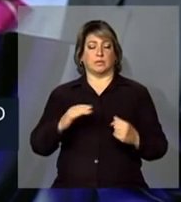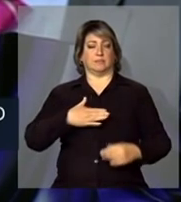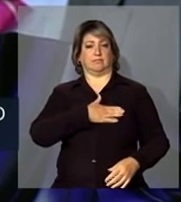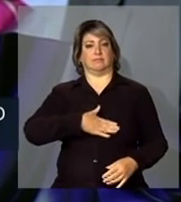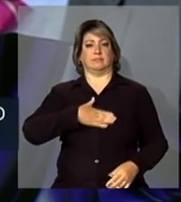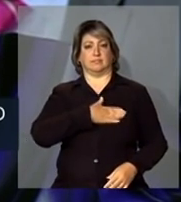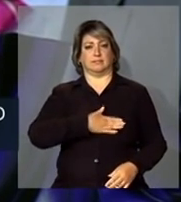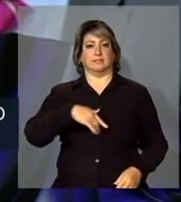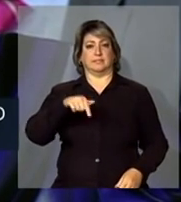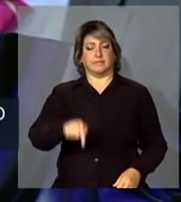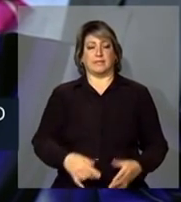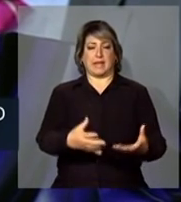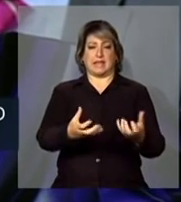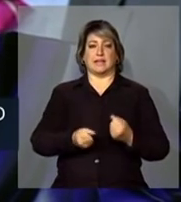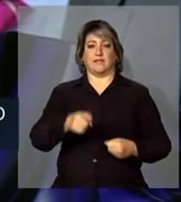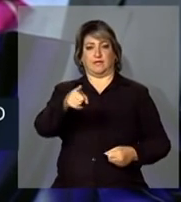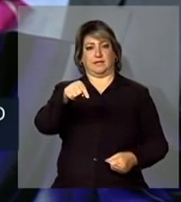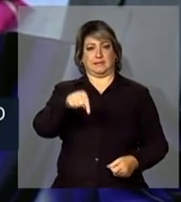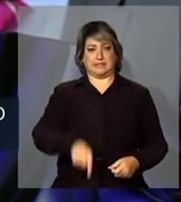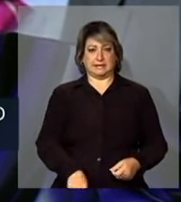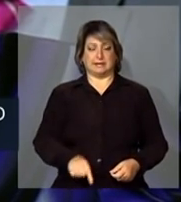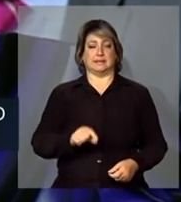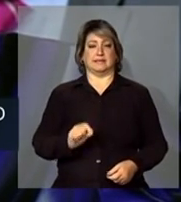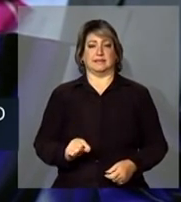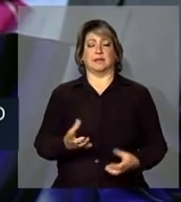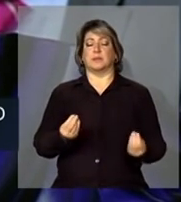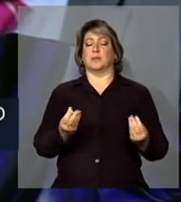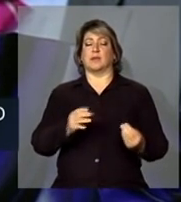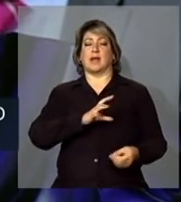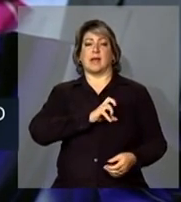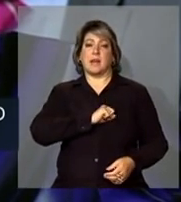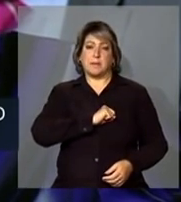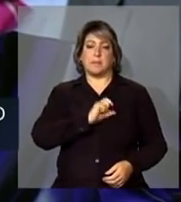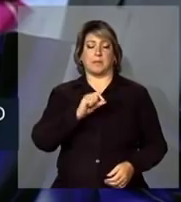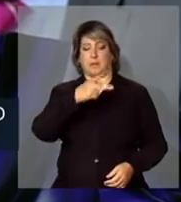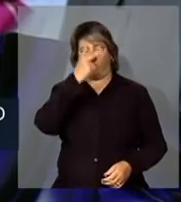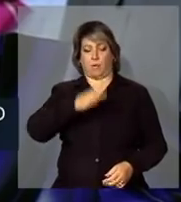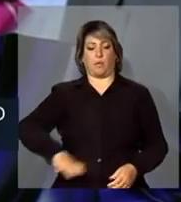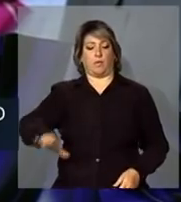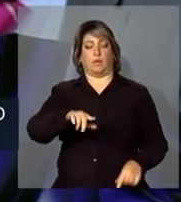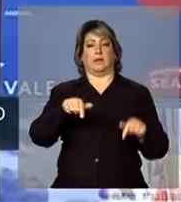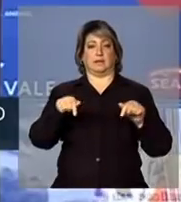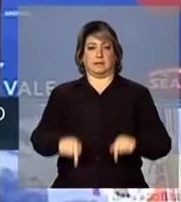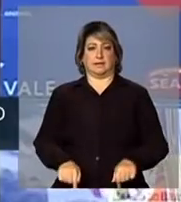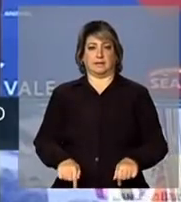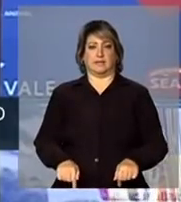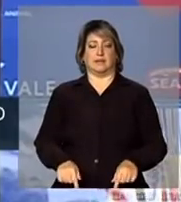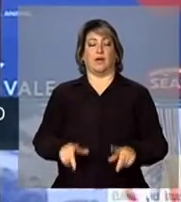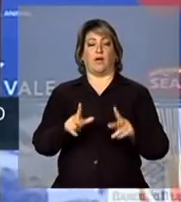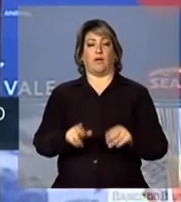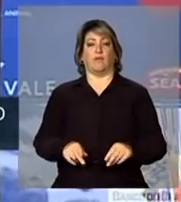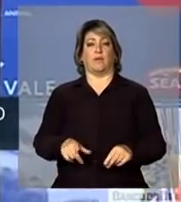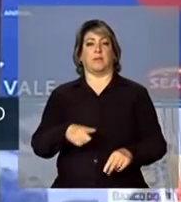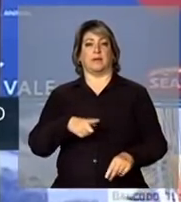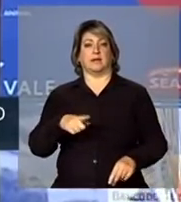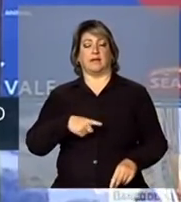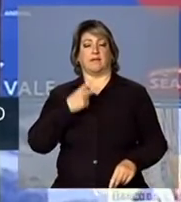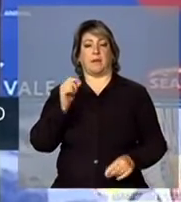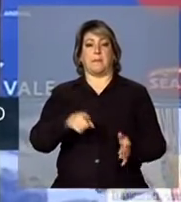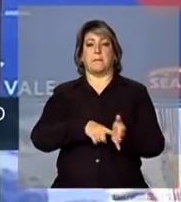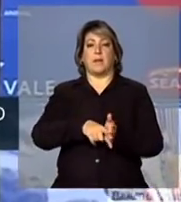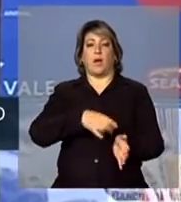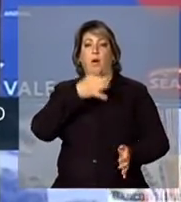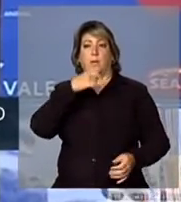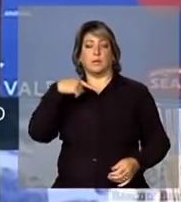honra de acolher Vossa Excelência, que é tão amada por esta população, conforme atesta a pesquisa de